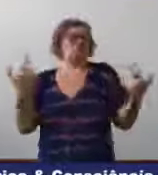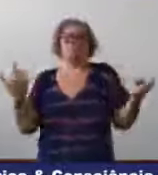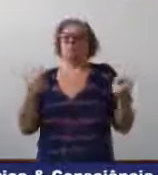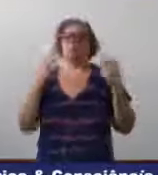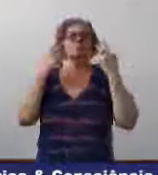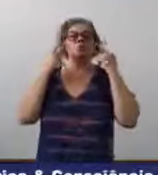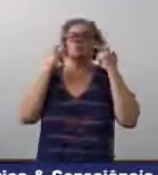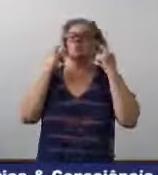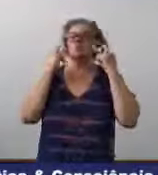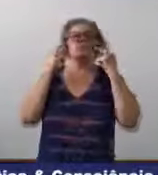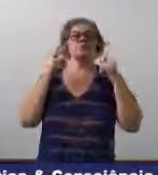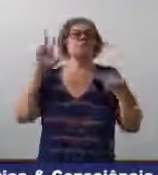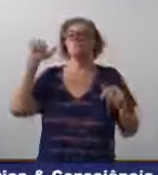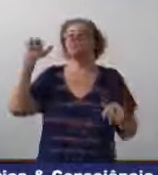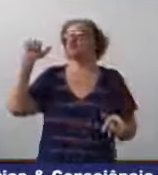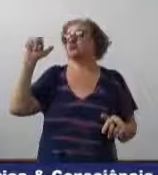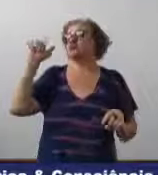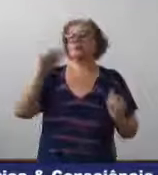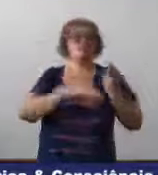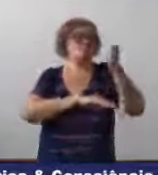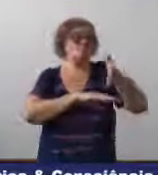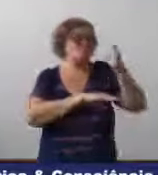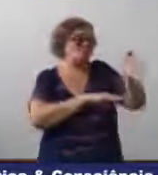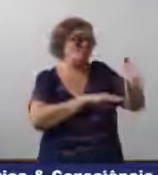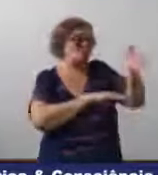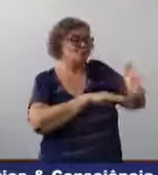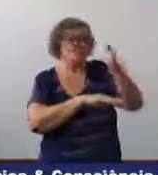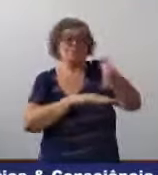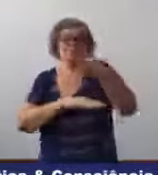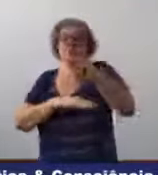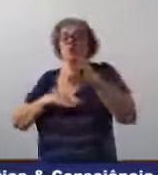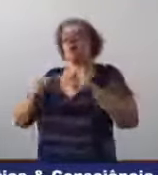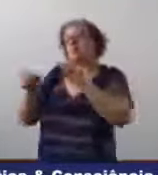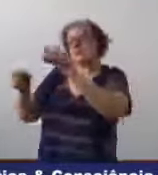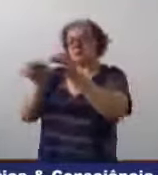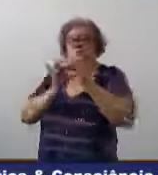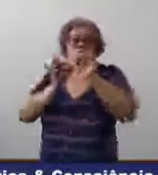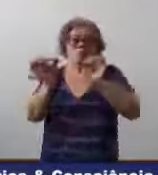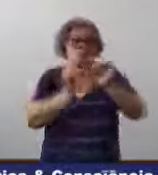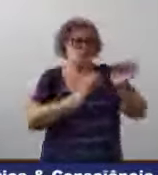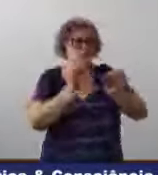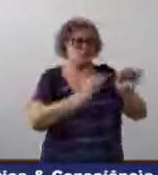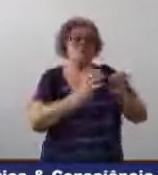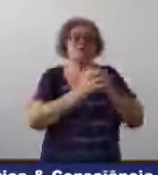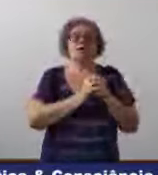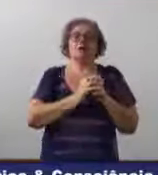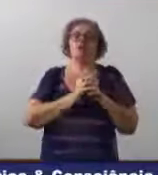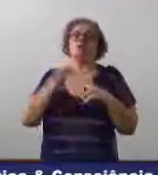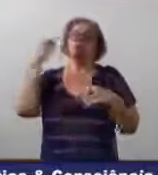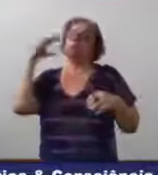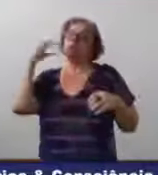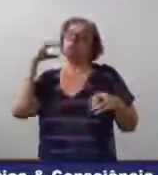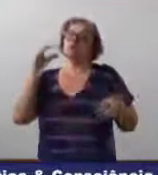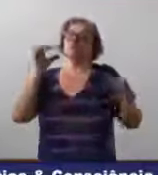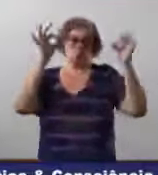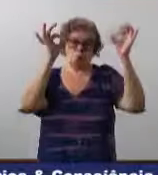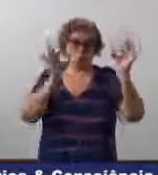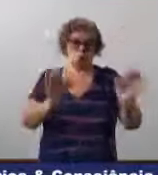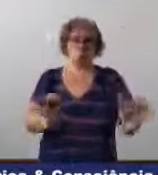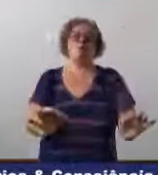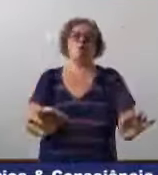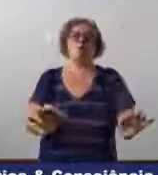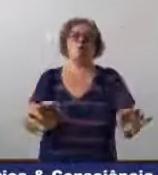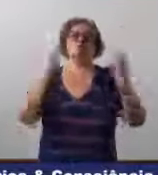e nós não poderíamos de forma alguma participar da sua elaboração. Era como estava